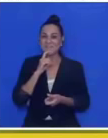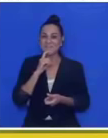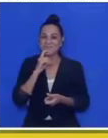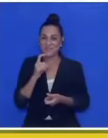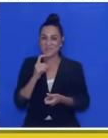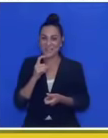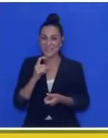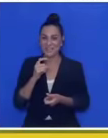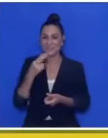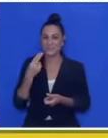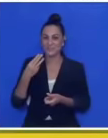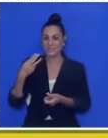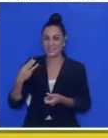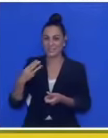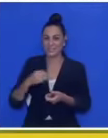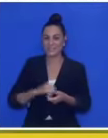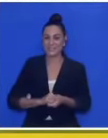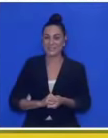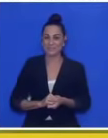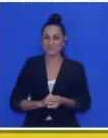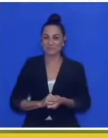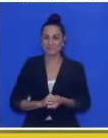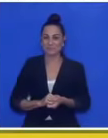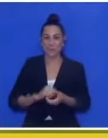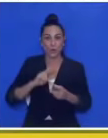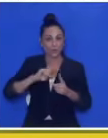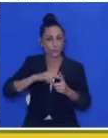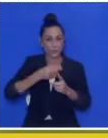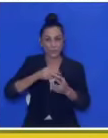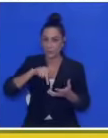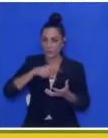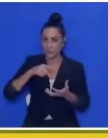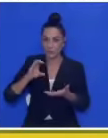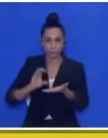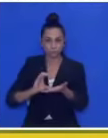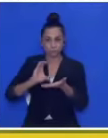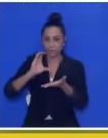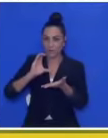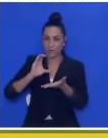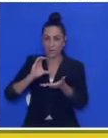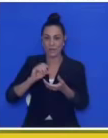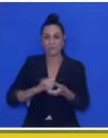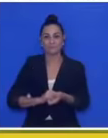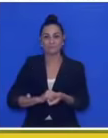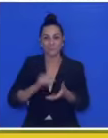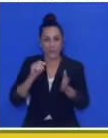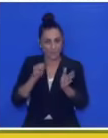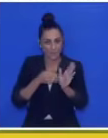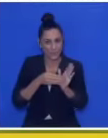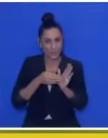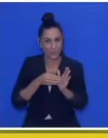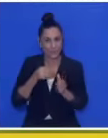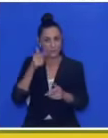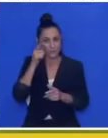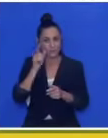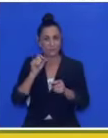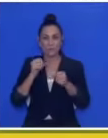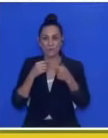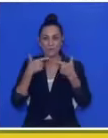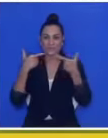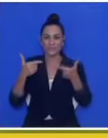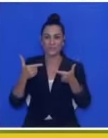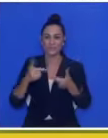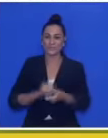23. O prêmio na dupla de Páscoa não acumula. Aposte e boa sorte. Bola rosa,